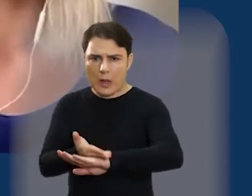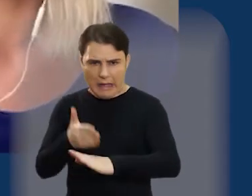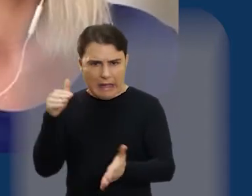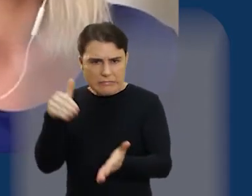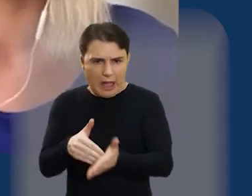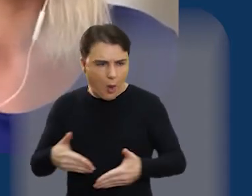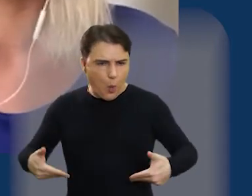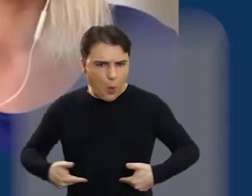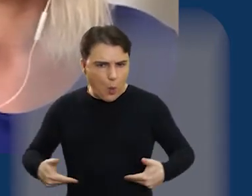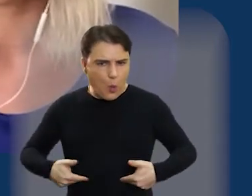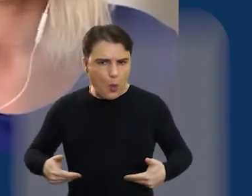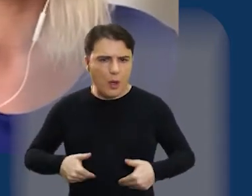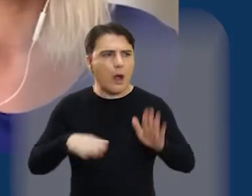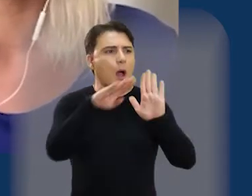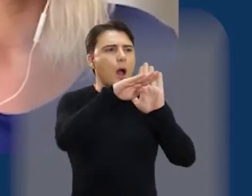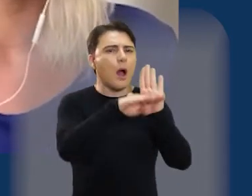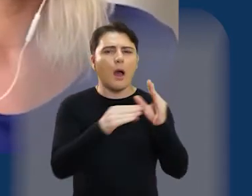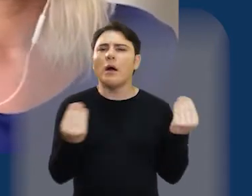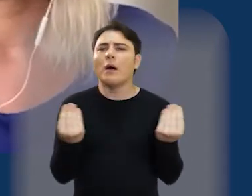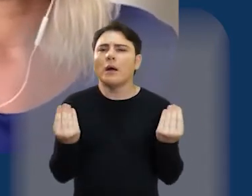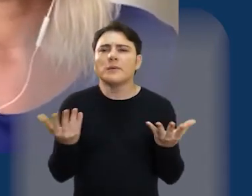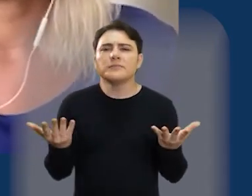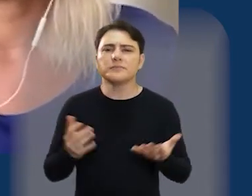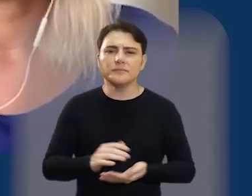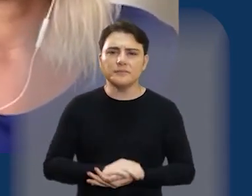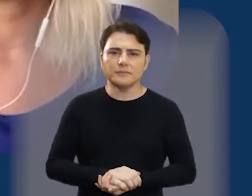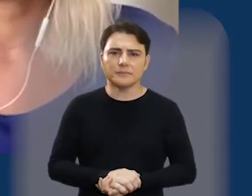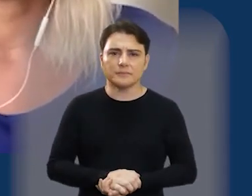fome? Como que funciona esse protocolo?